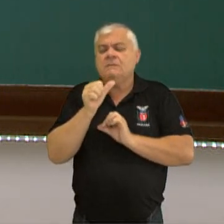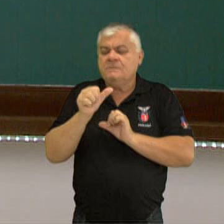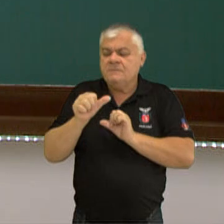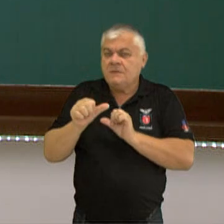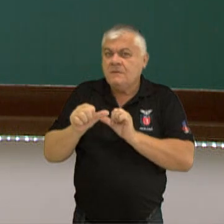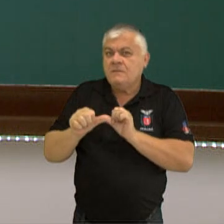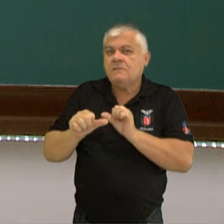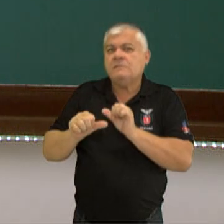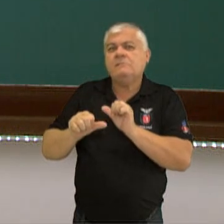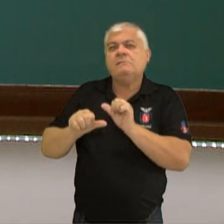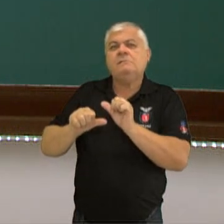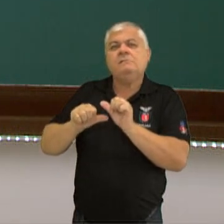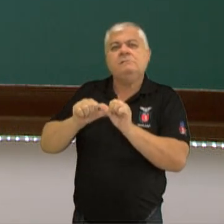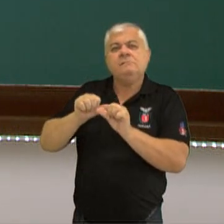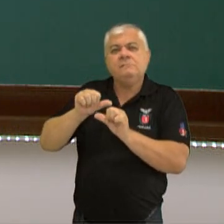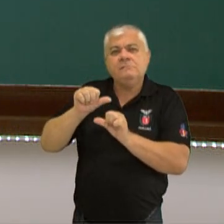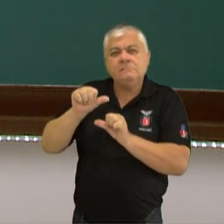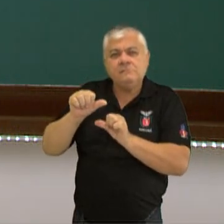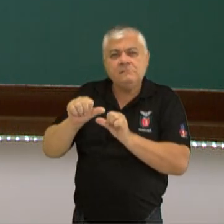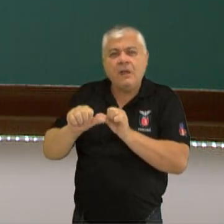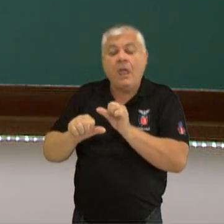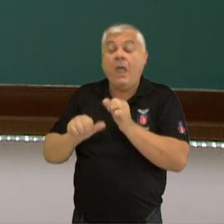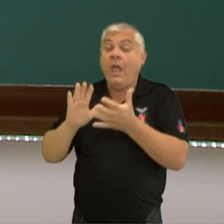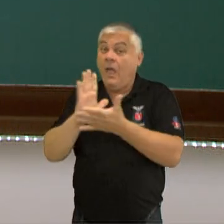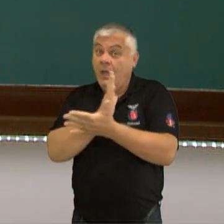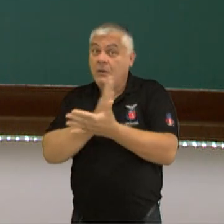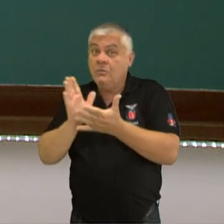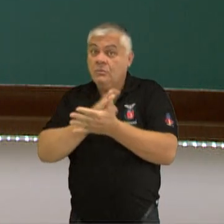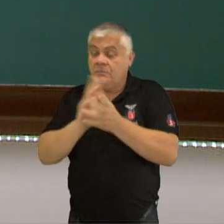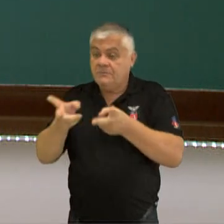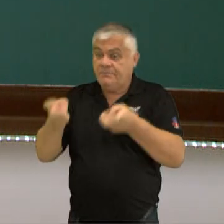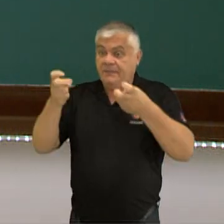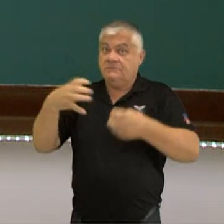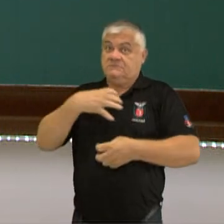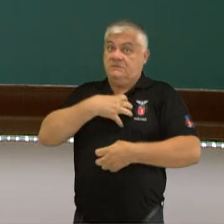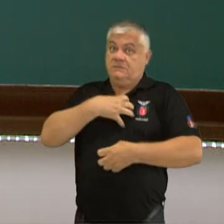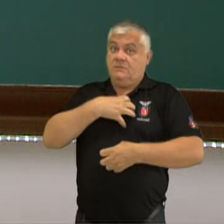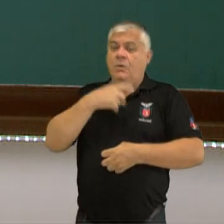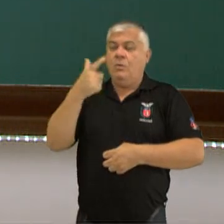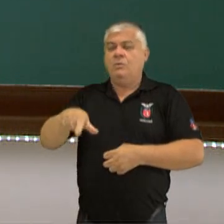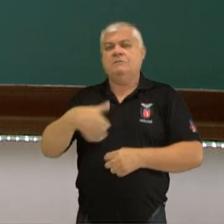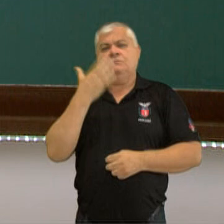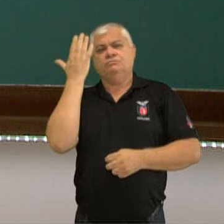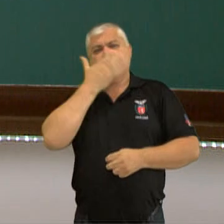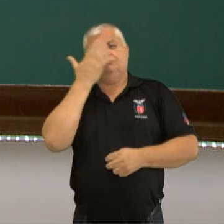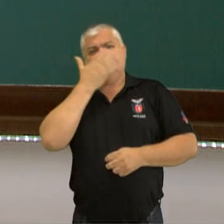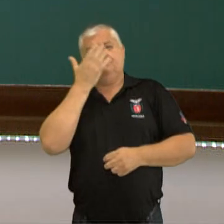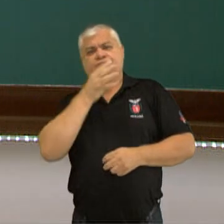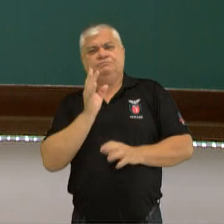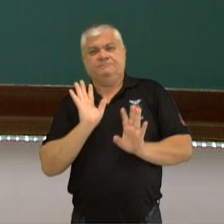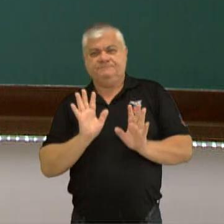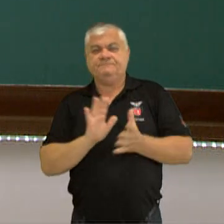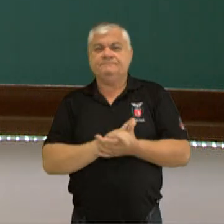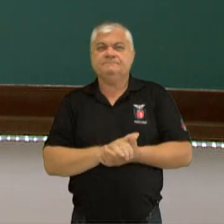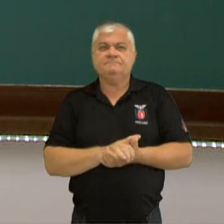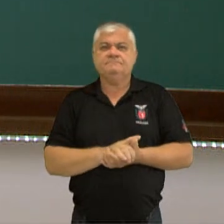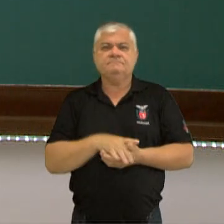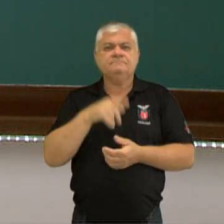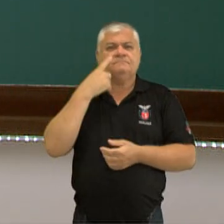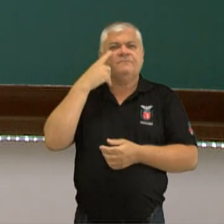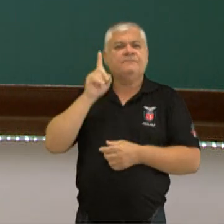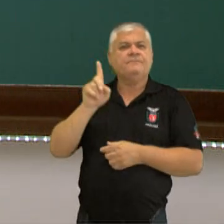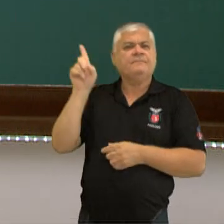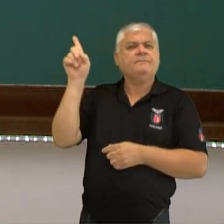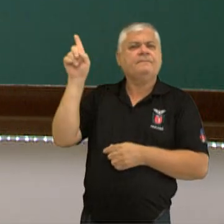mais demoradas. Algumas nós percebemos e outras nós não percebemos. Então, vamos observar essa